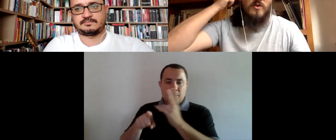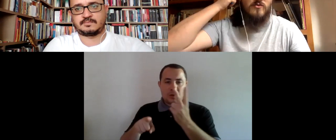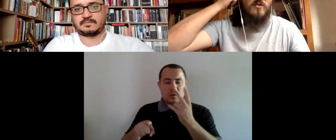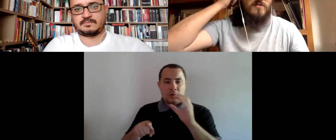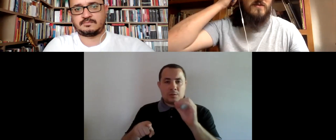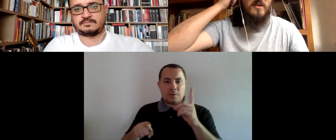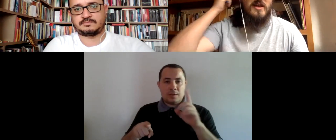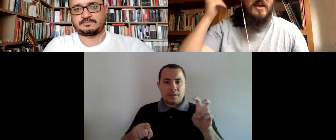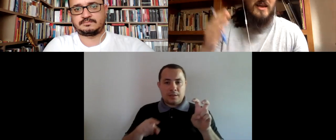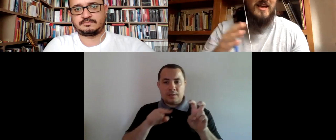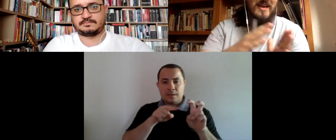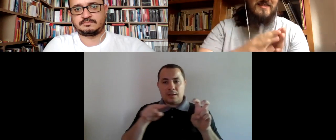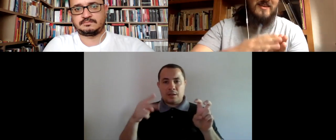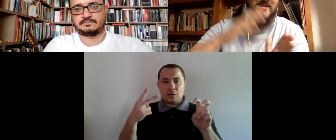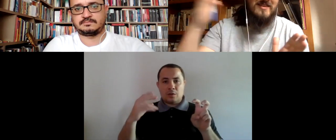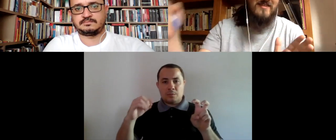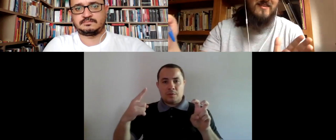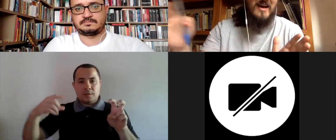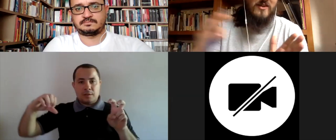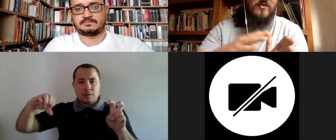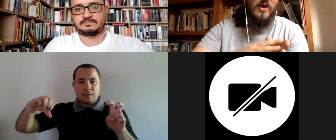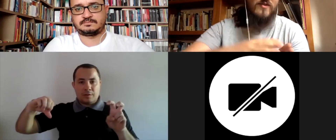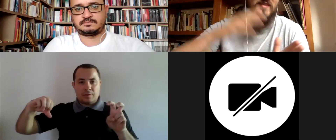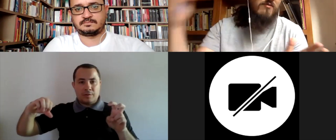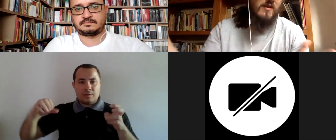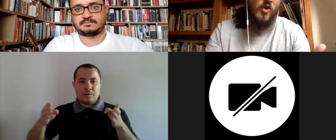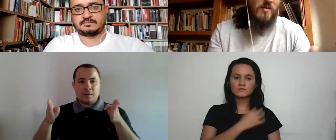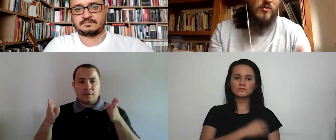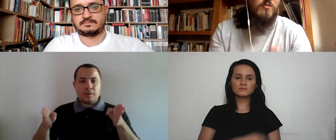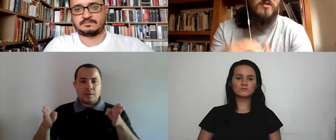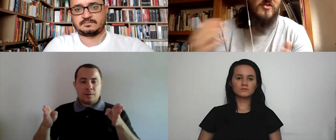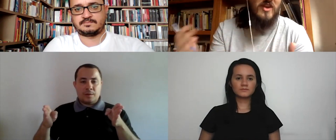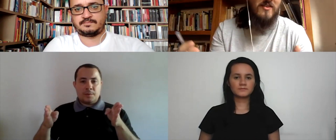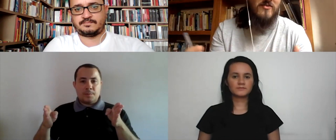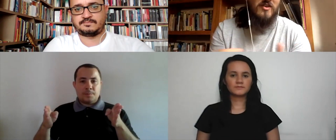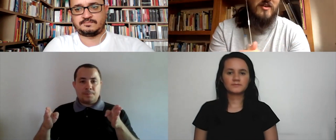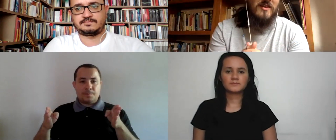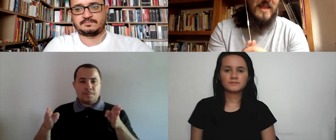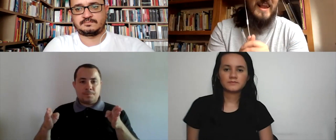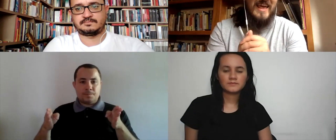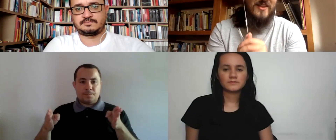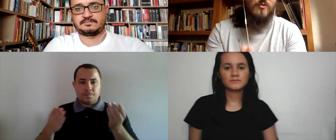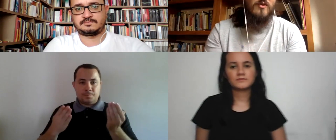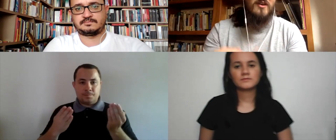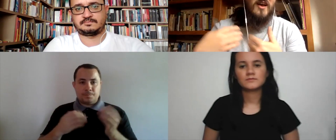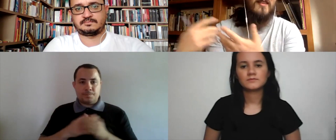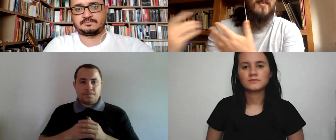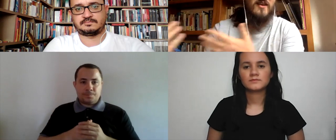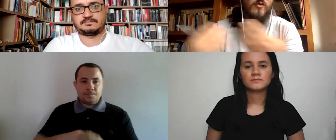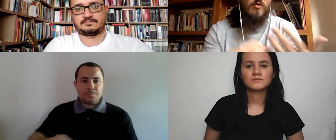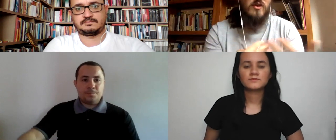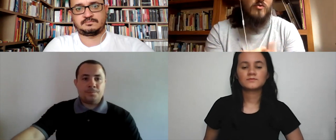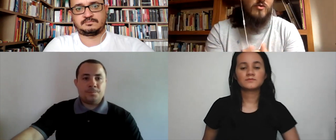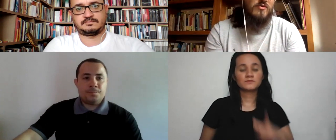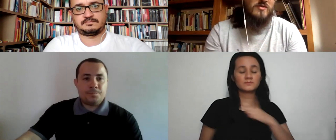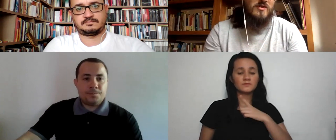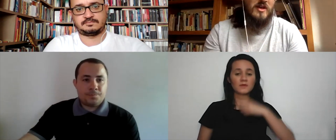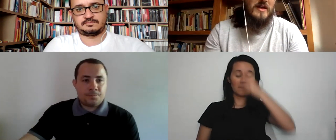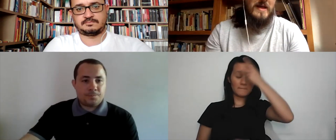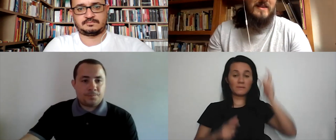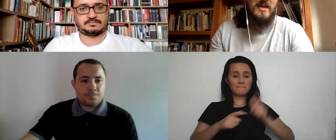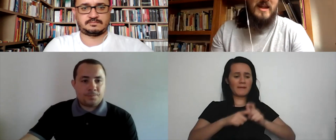essas são as duas últimas, né? Quer dizer, nesses anos deu um salto enorme o número de gente, né, lendo e acessando